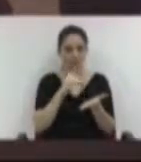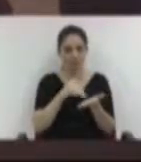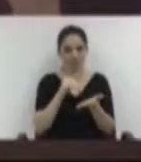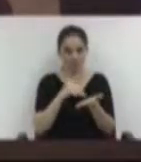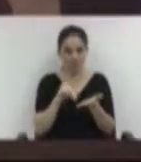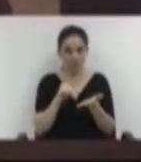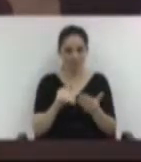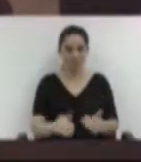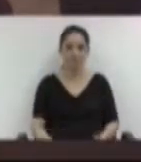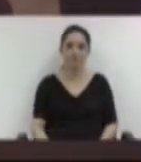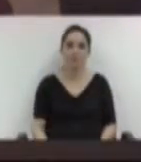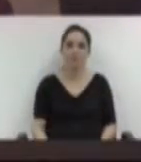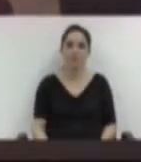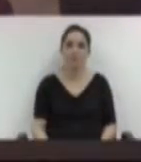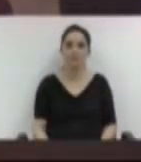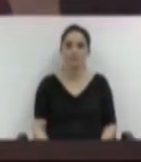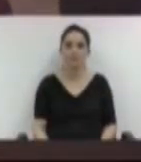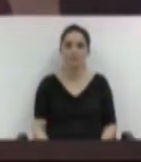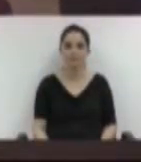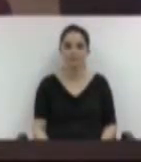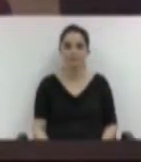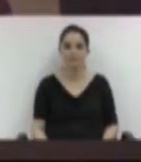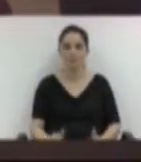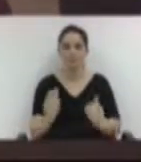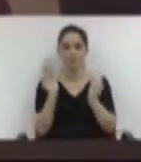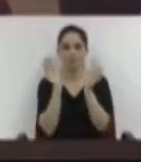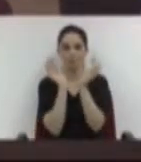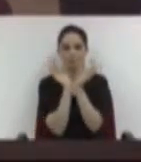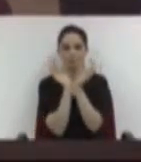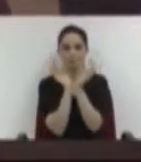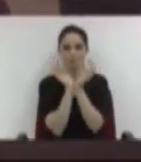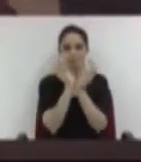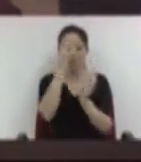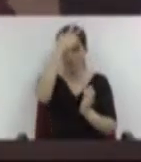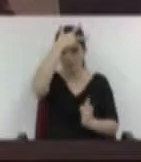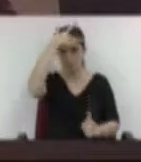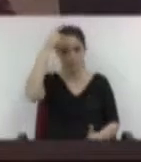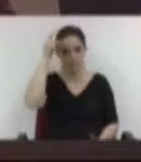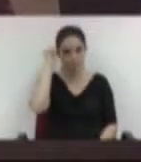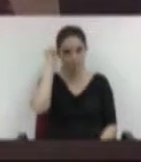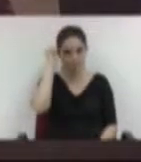e autarquias que compõem o Poder Executivo Municipal.